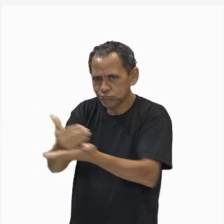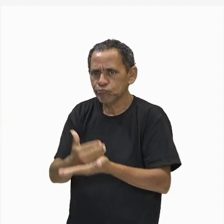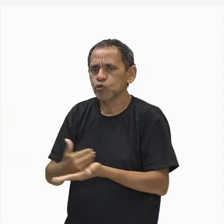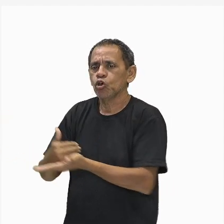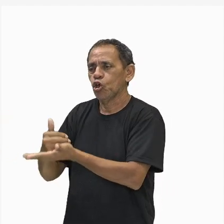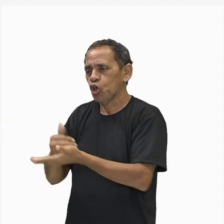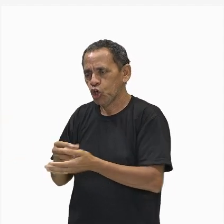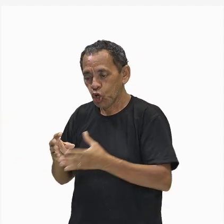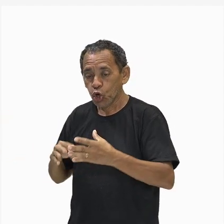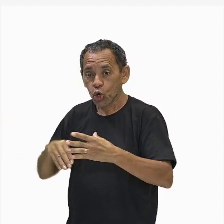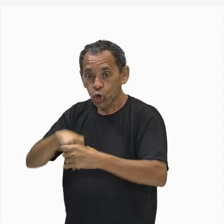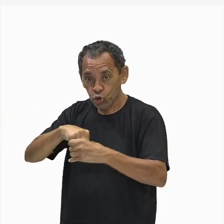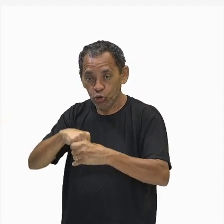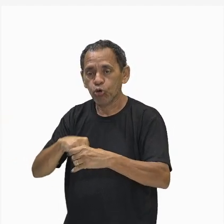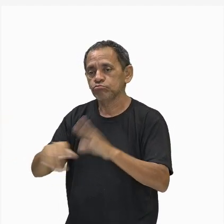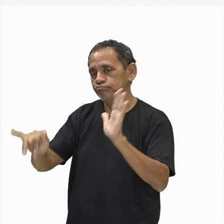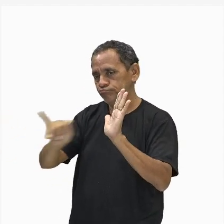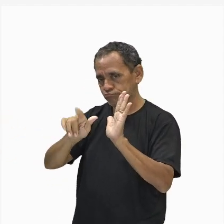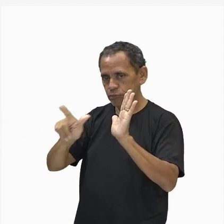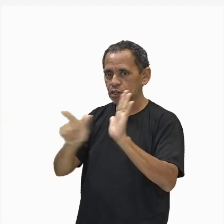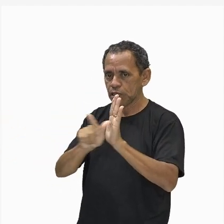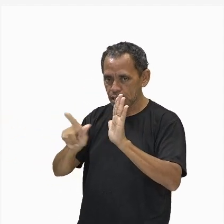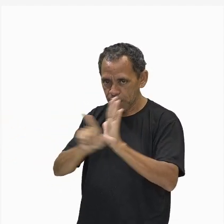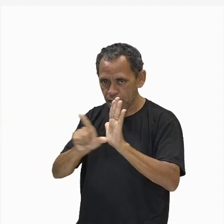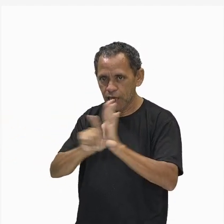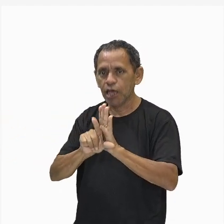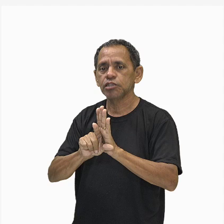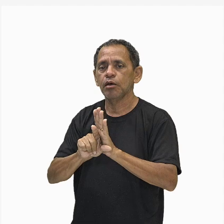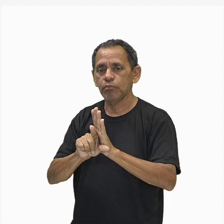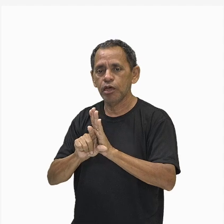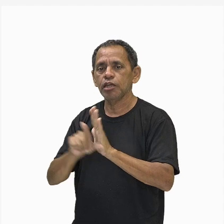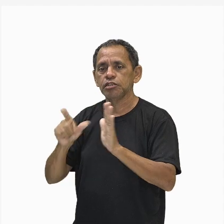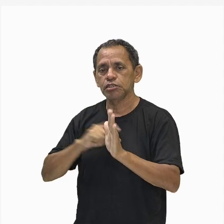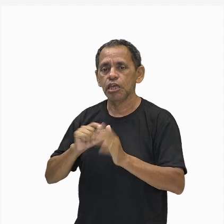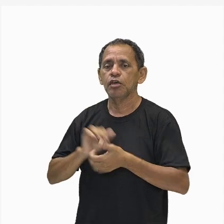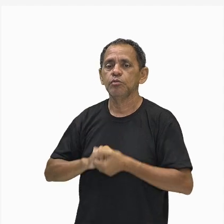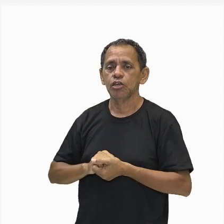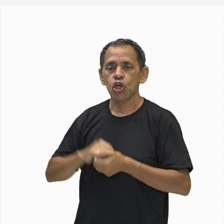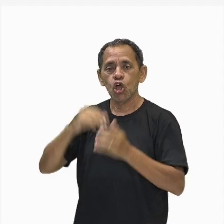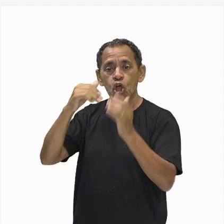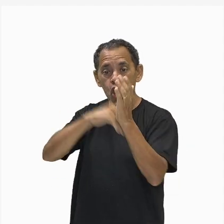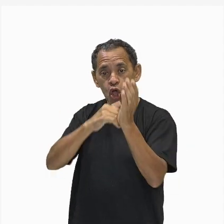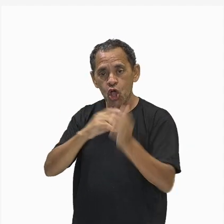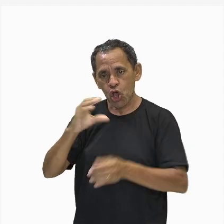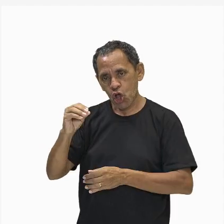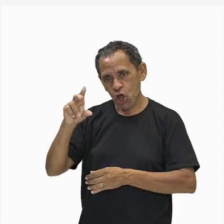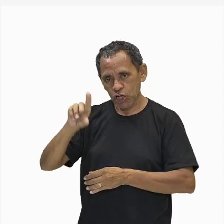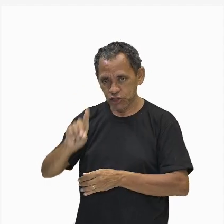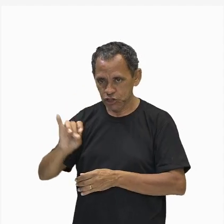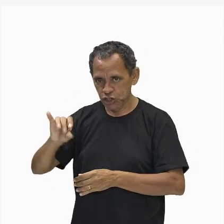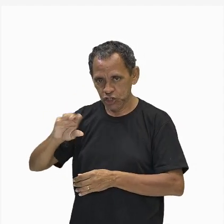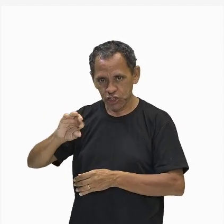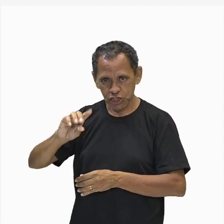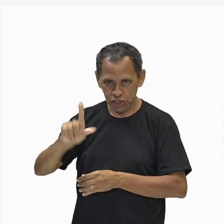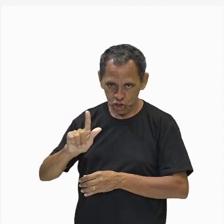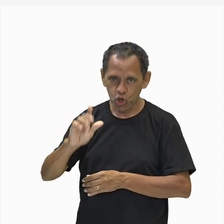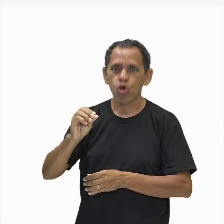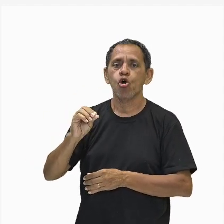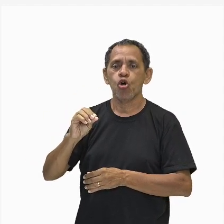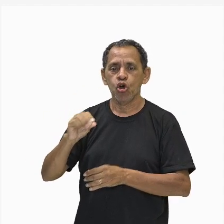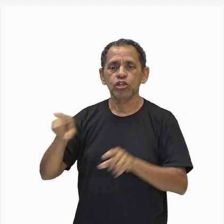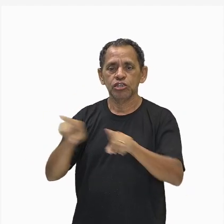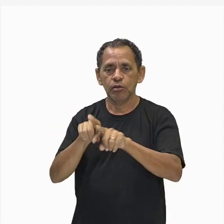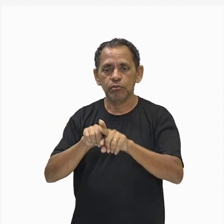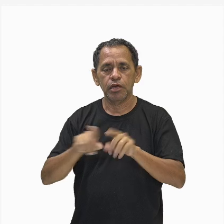romanas em uma coleção conhecida como Código Justiniano, então, que é um código de leis romanas, tá?